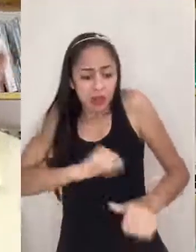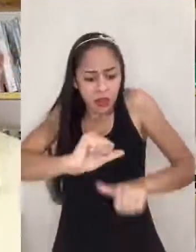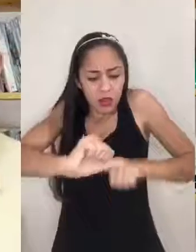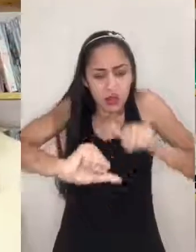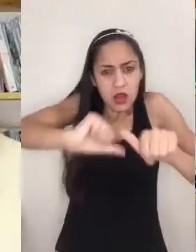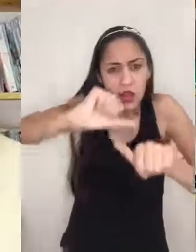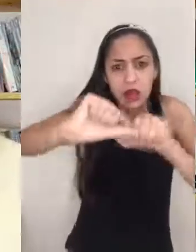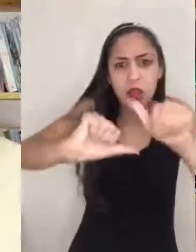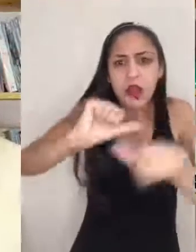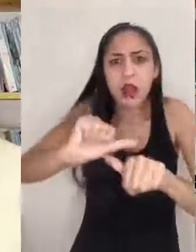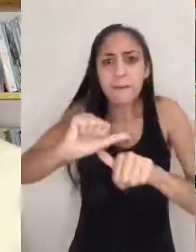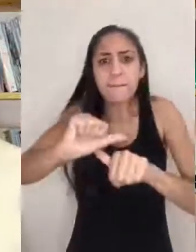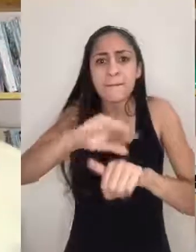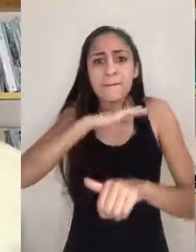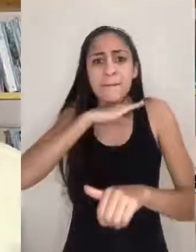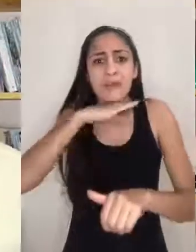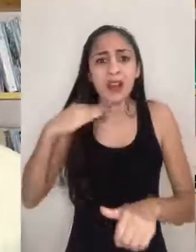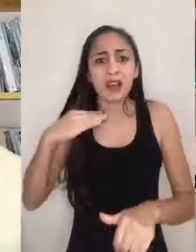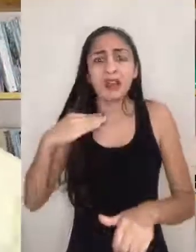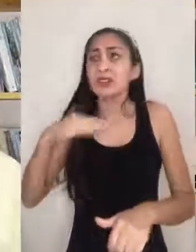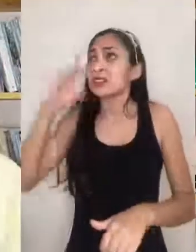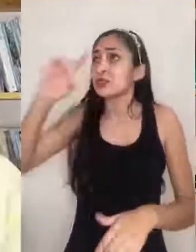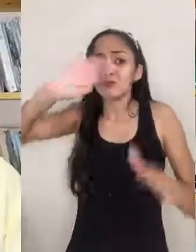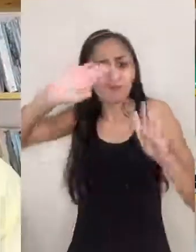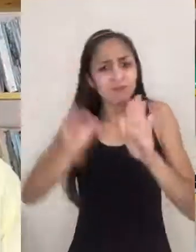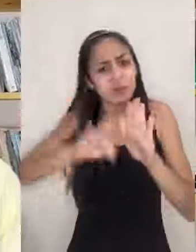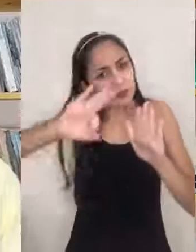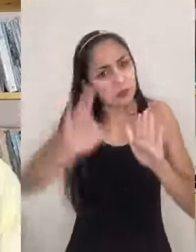punir, não tenha dúvidas que ele vai.